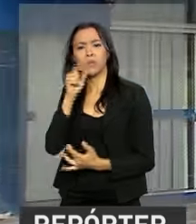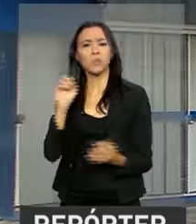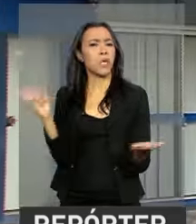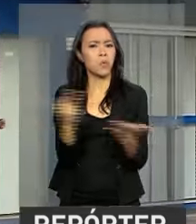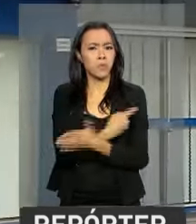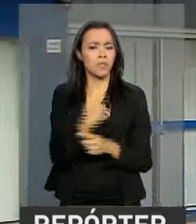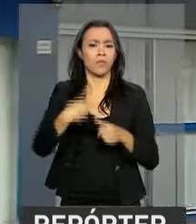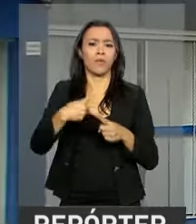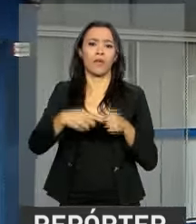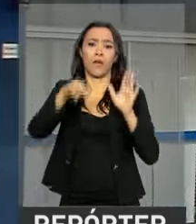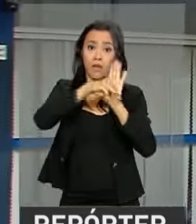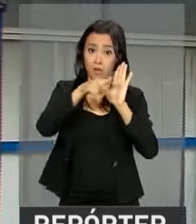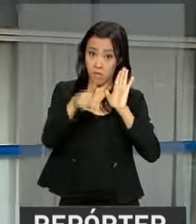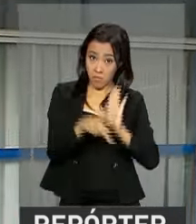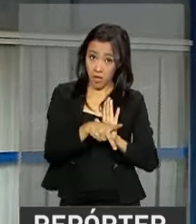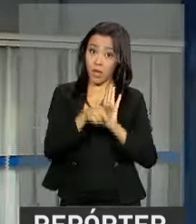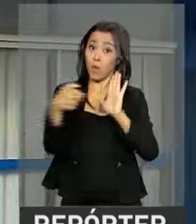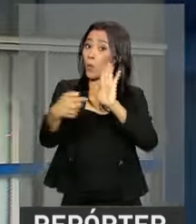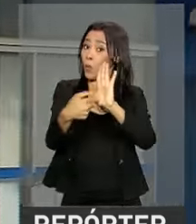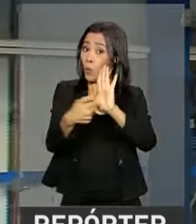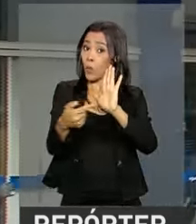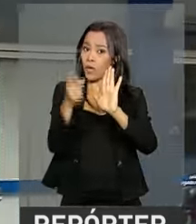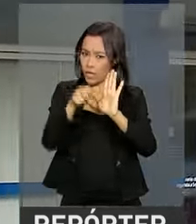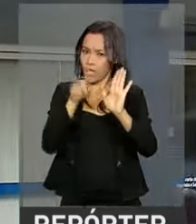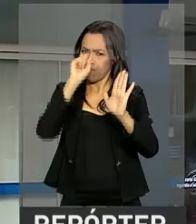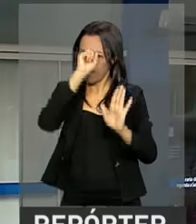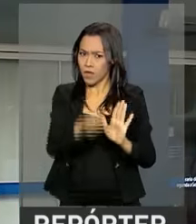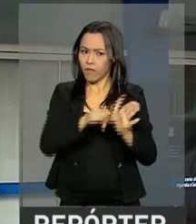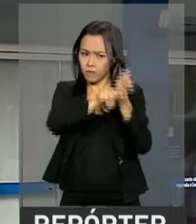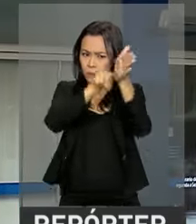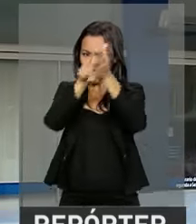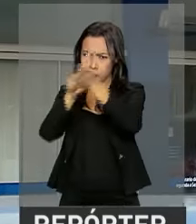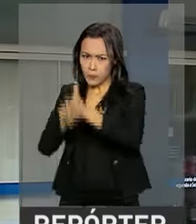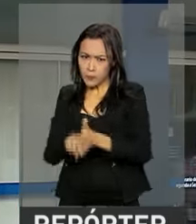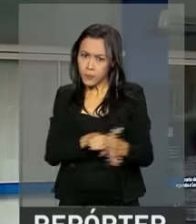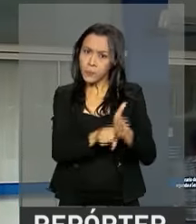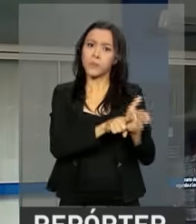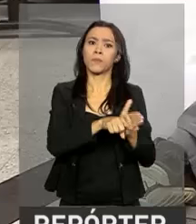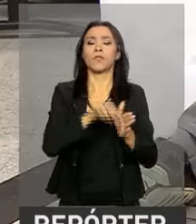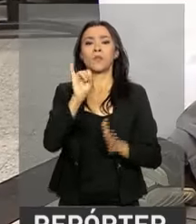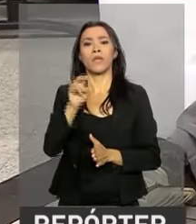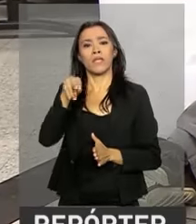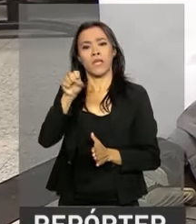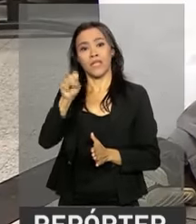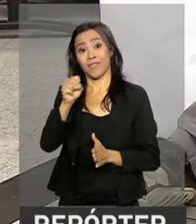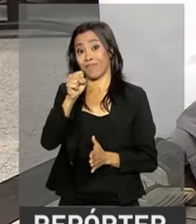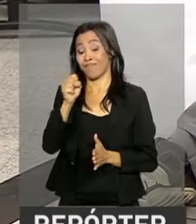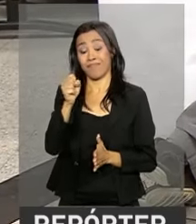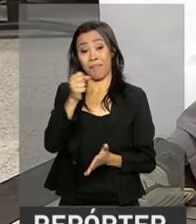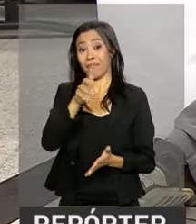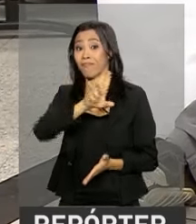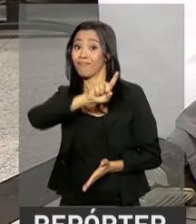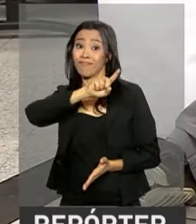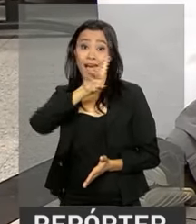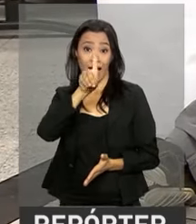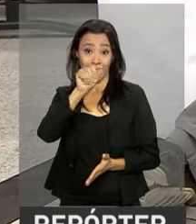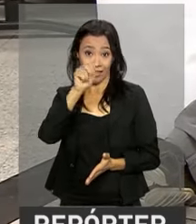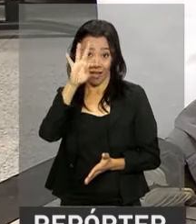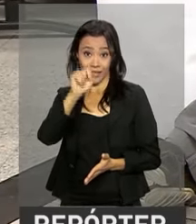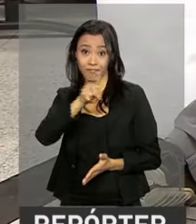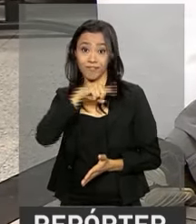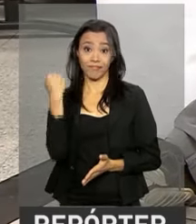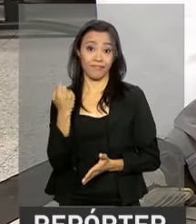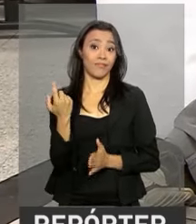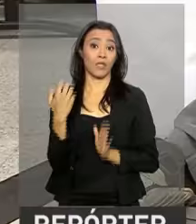é que a medida provisória que estabeleceu o pente fino nos benefícios perdeu a validade na última